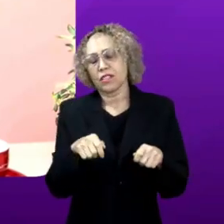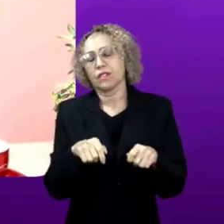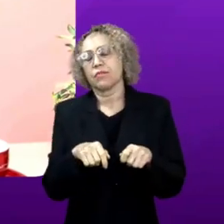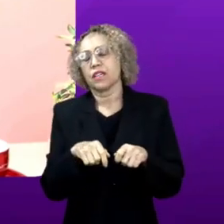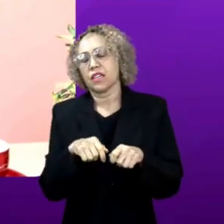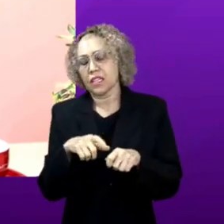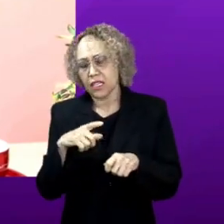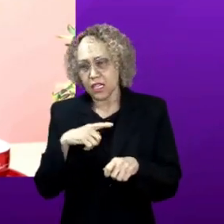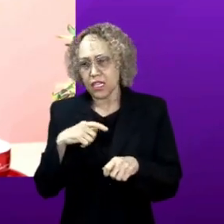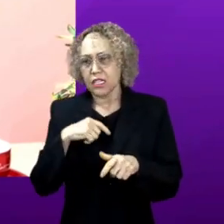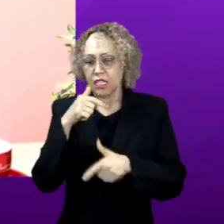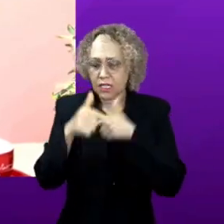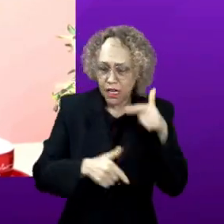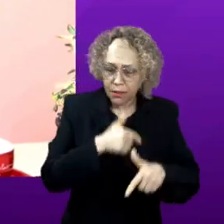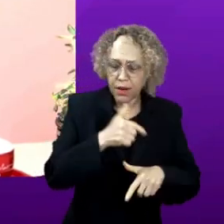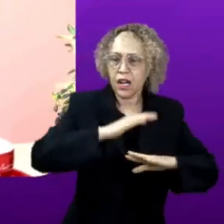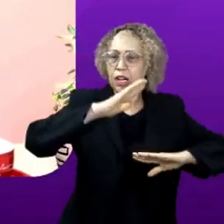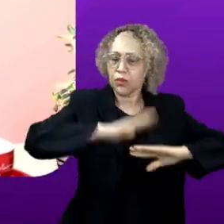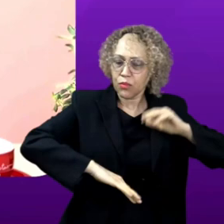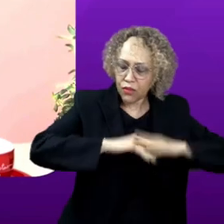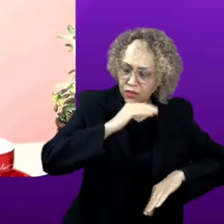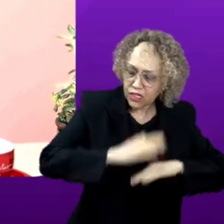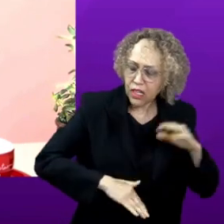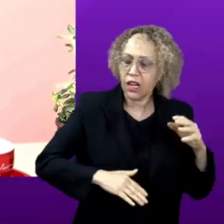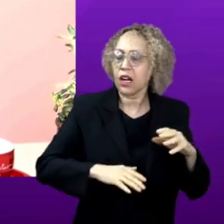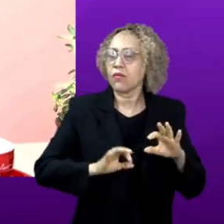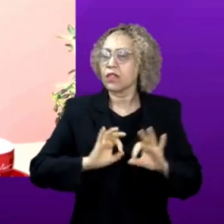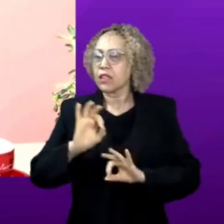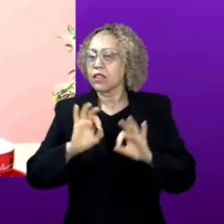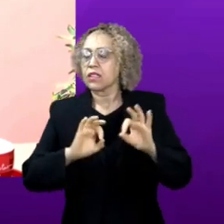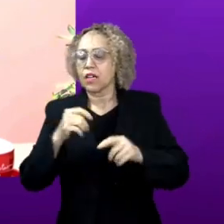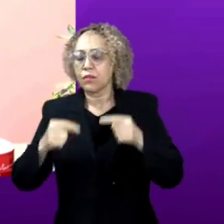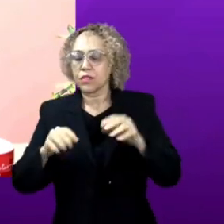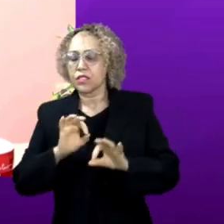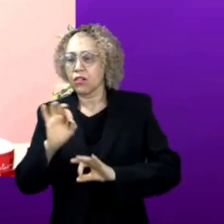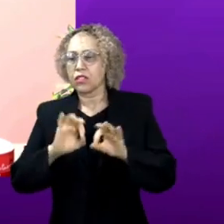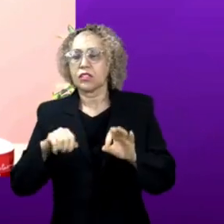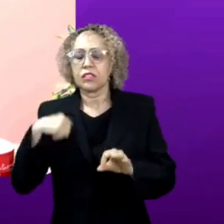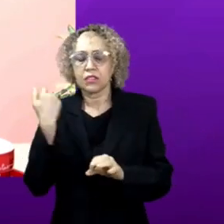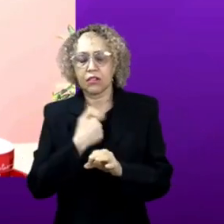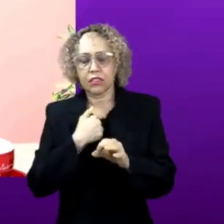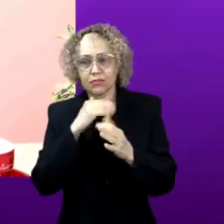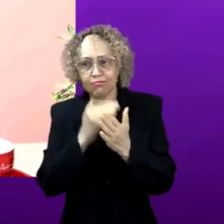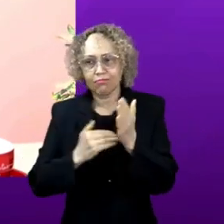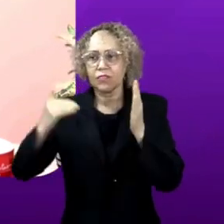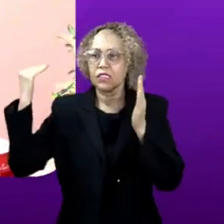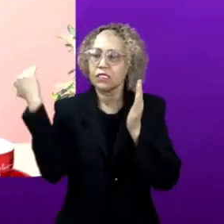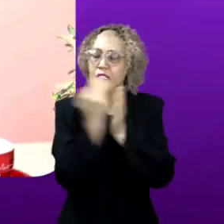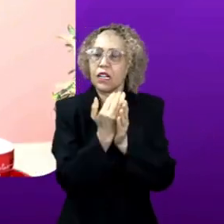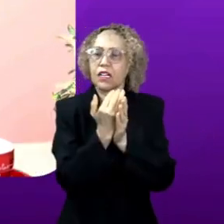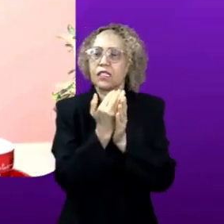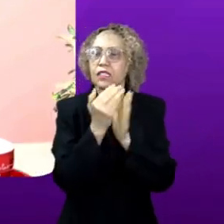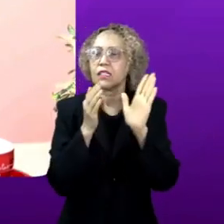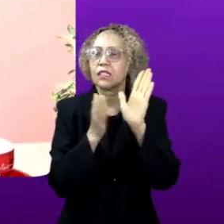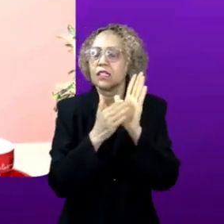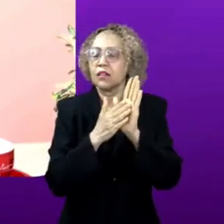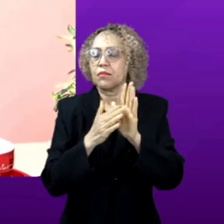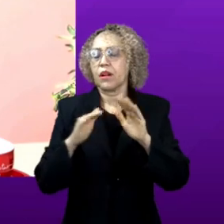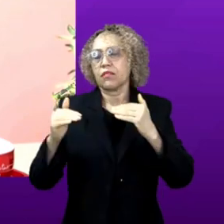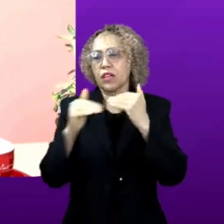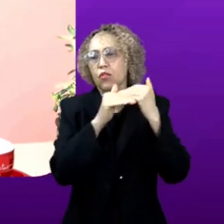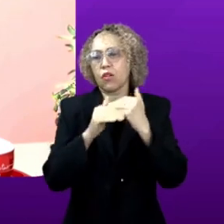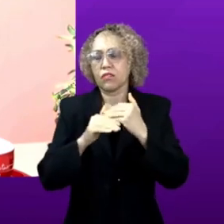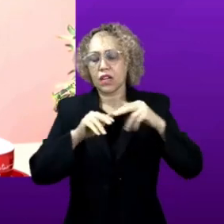política, de se organizarem para a gente avançar na nossa pauta da igualdade de gênero